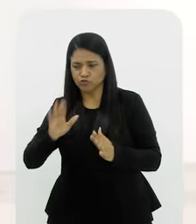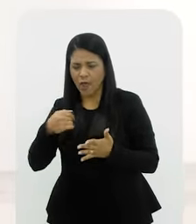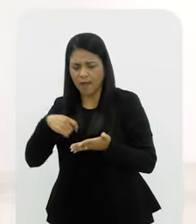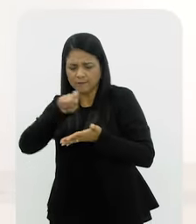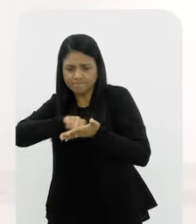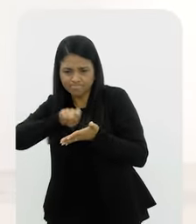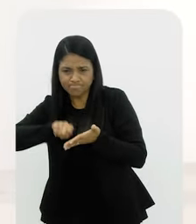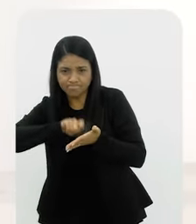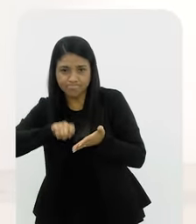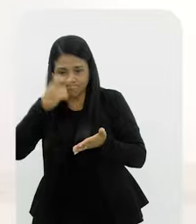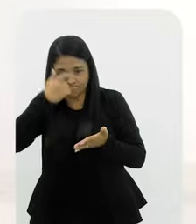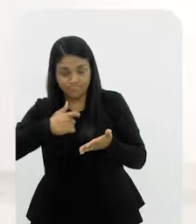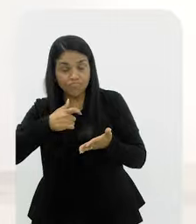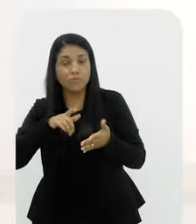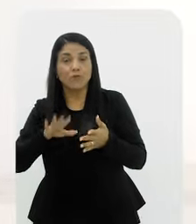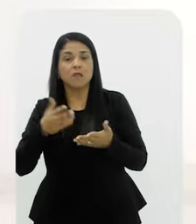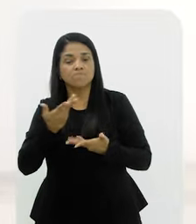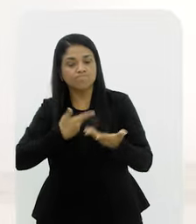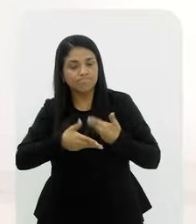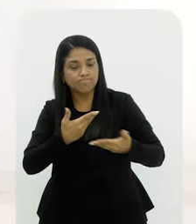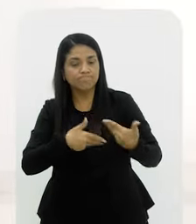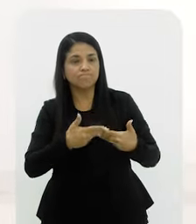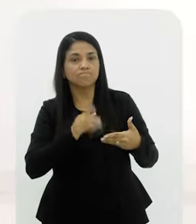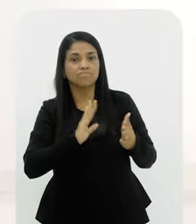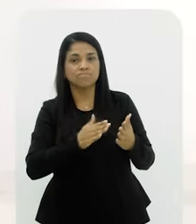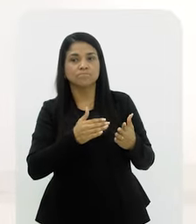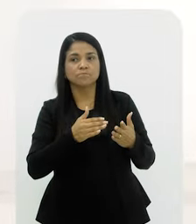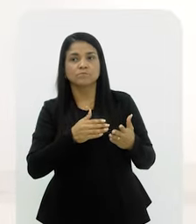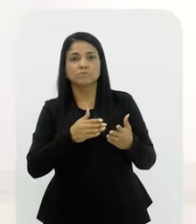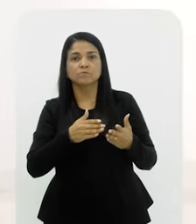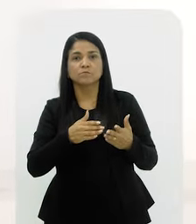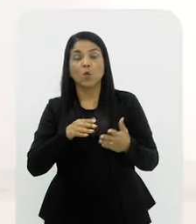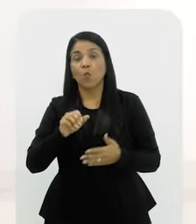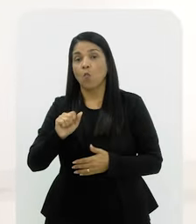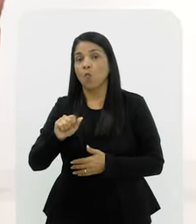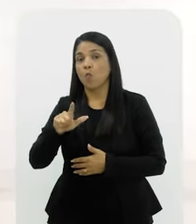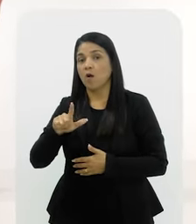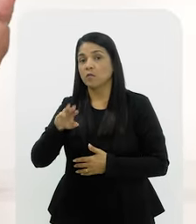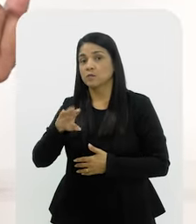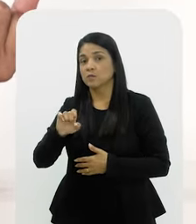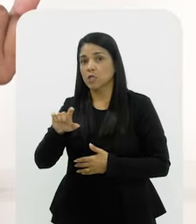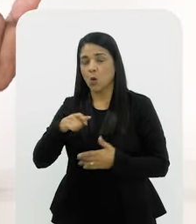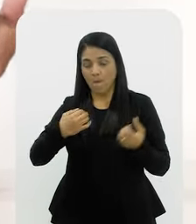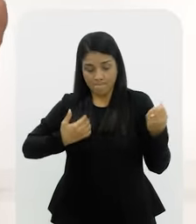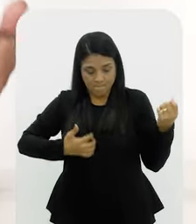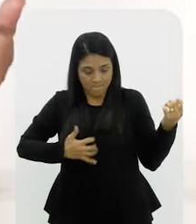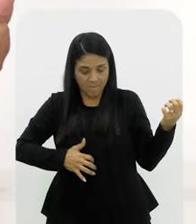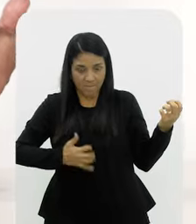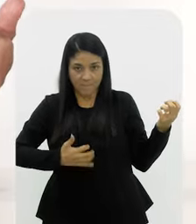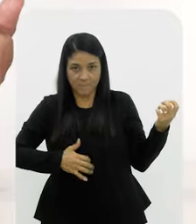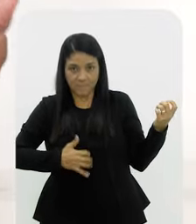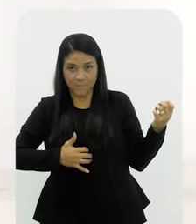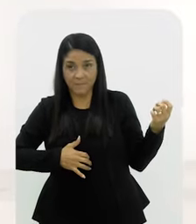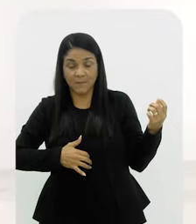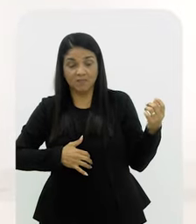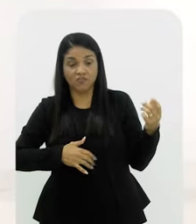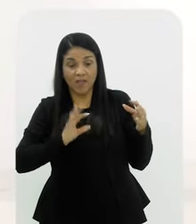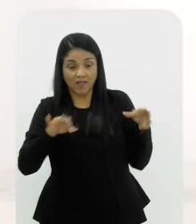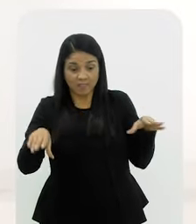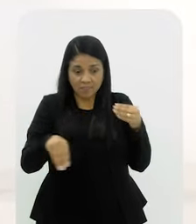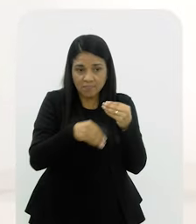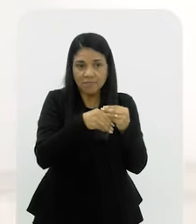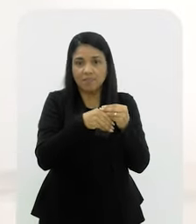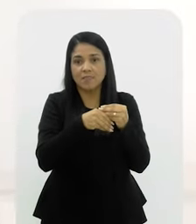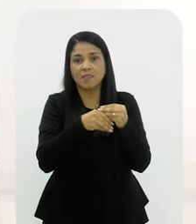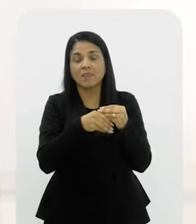como eu já escrevia e tal, estava no circuito, então o Alceu tocava cavaquinho para os arranjos do